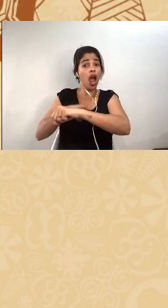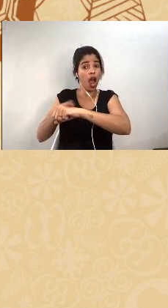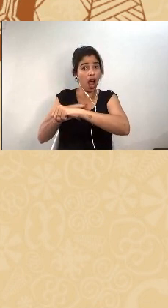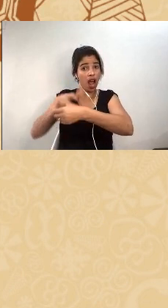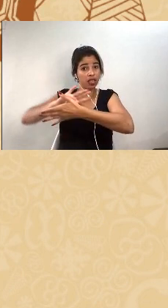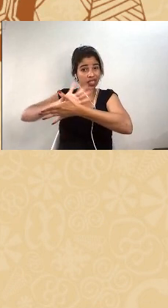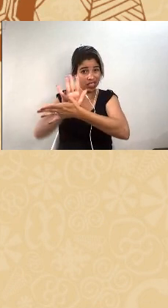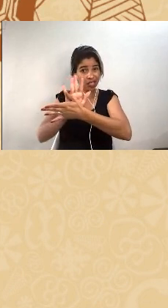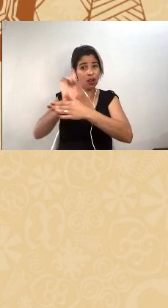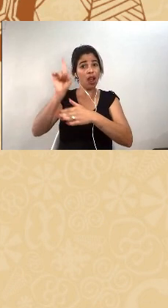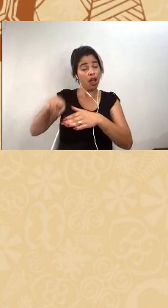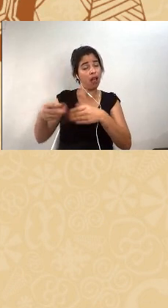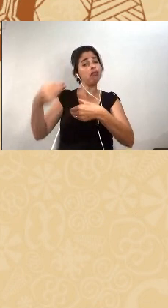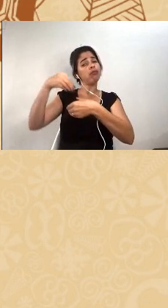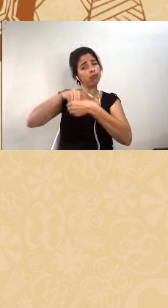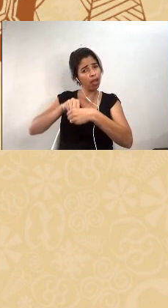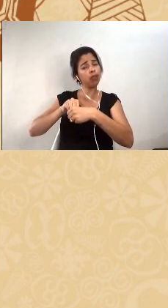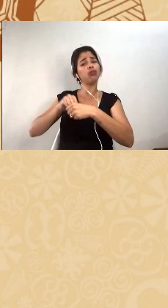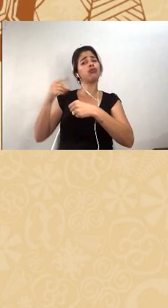colonização.